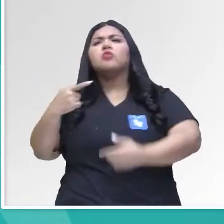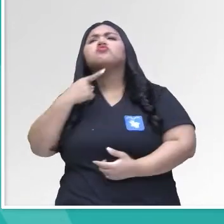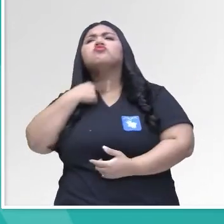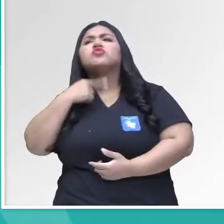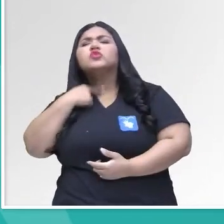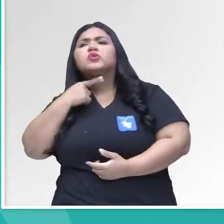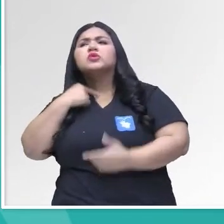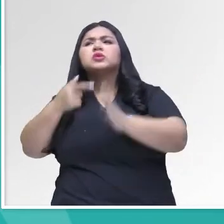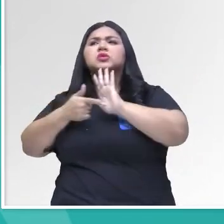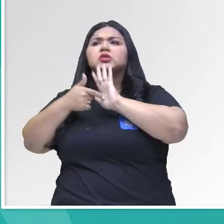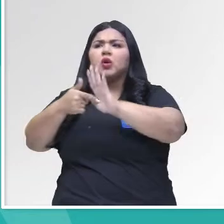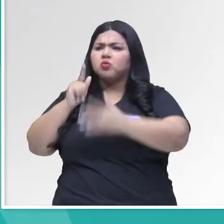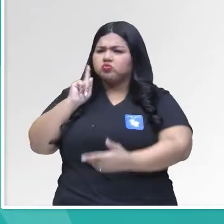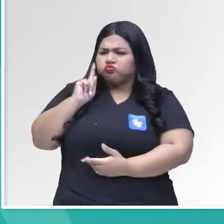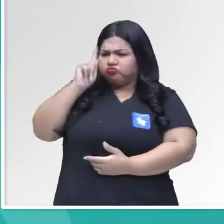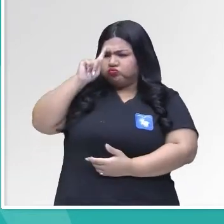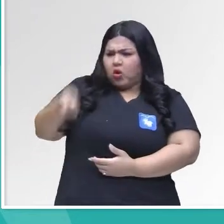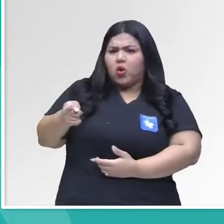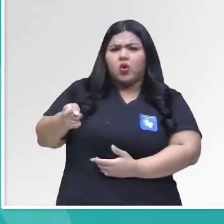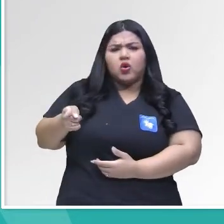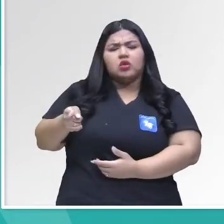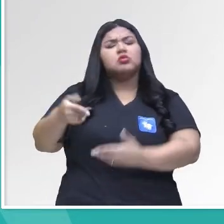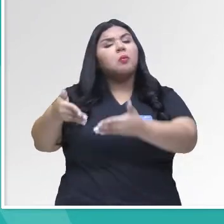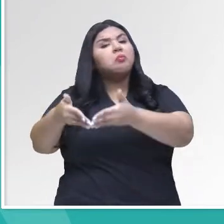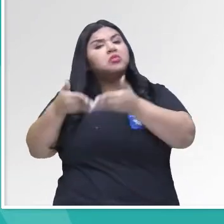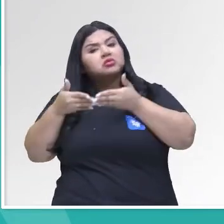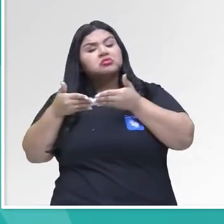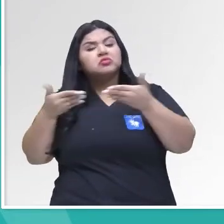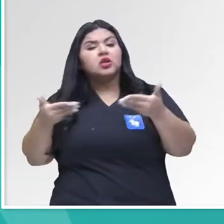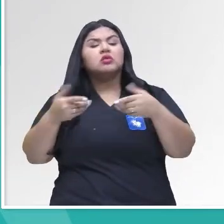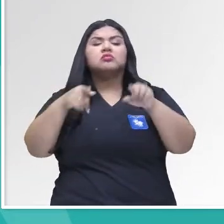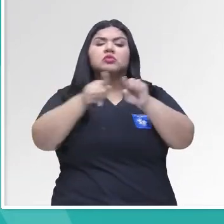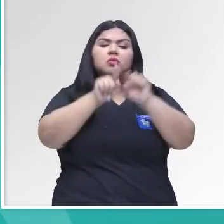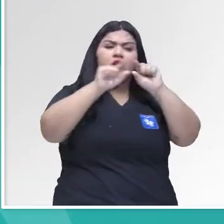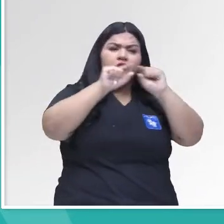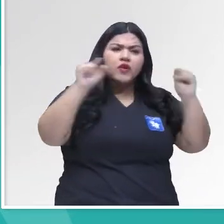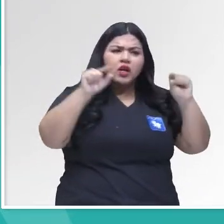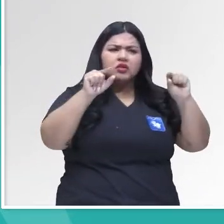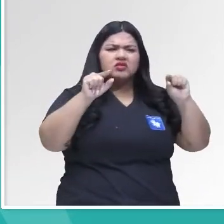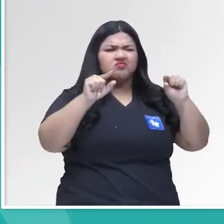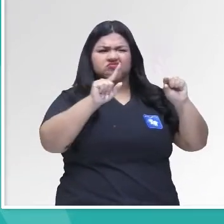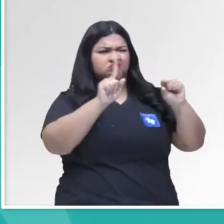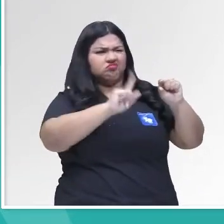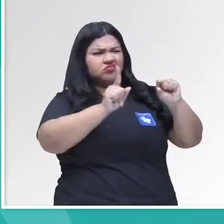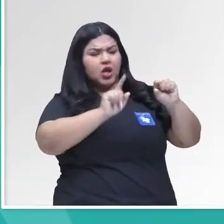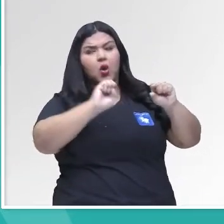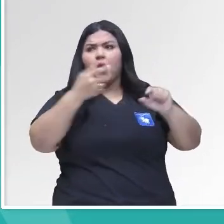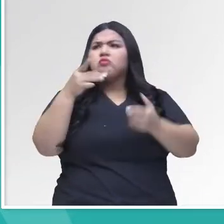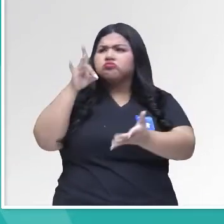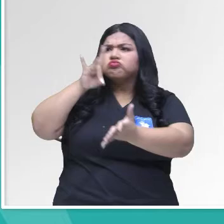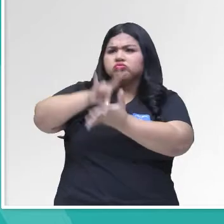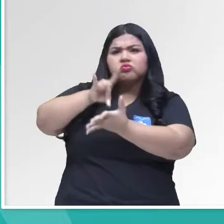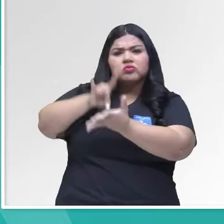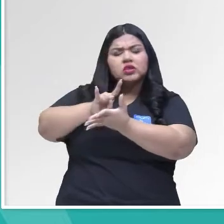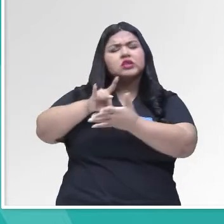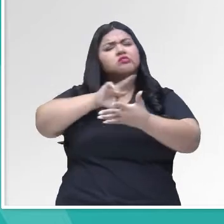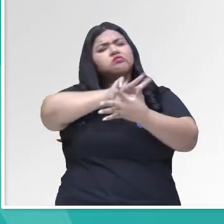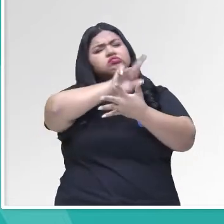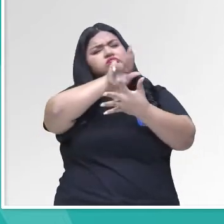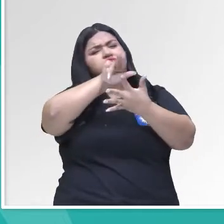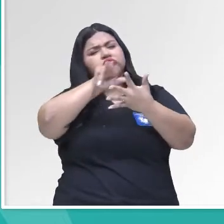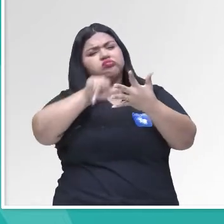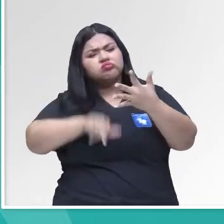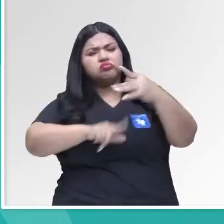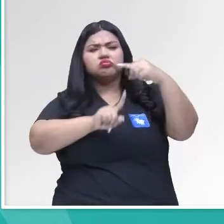desejo, uma ordem, um pedido, aquela que serve para negar, para afirmar. Então, são diversos tipos